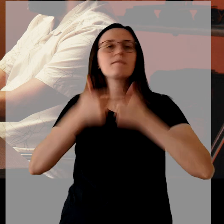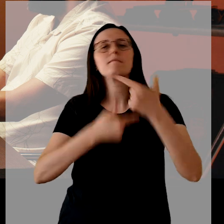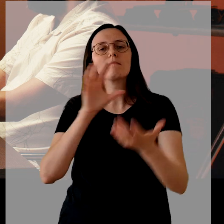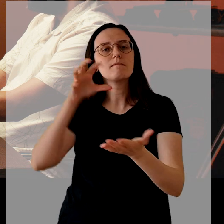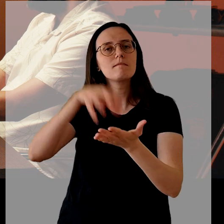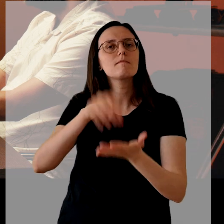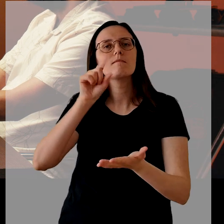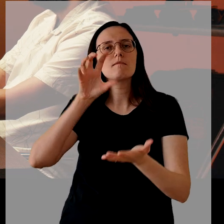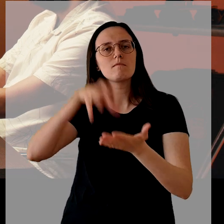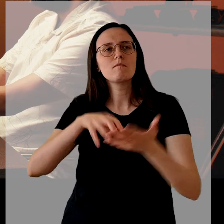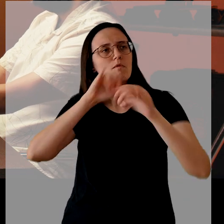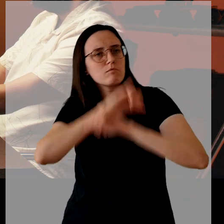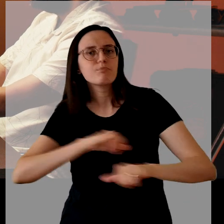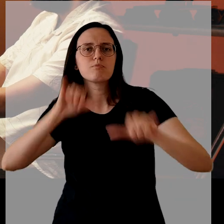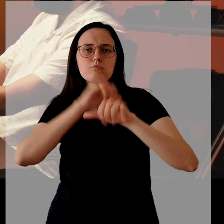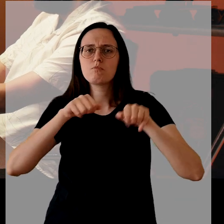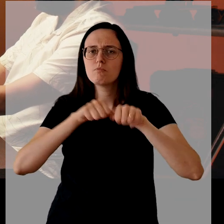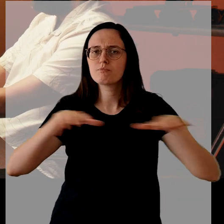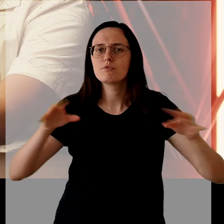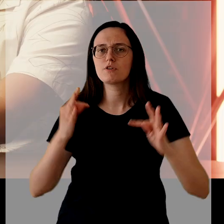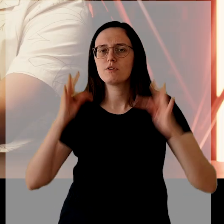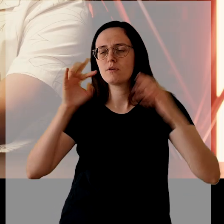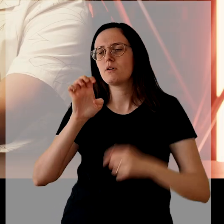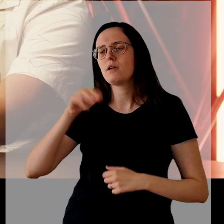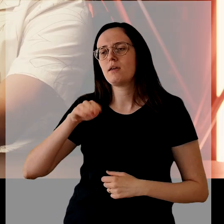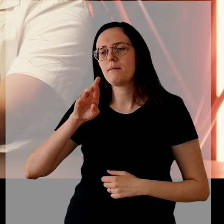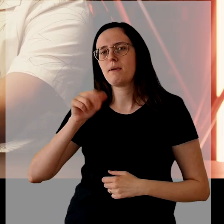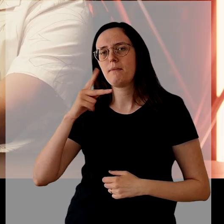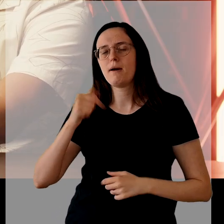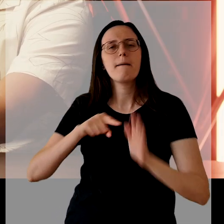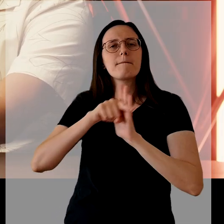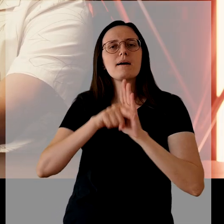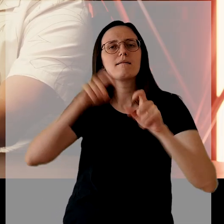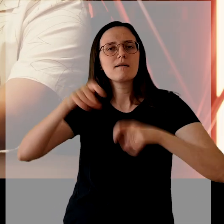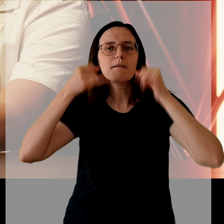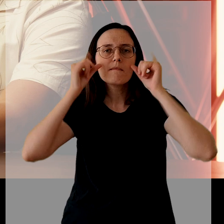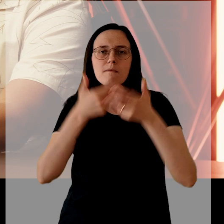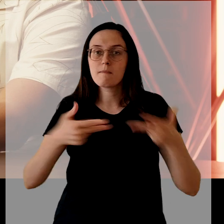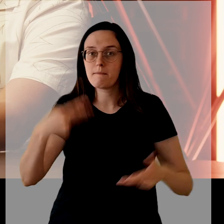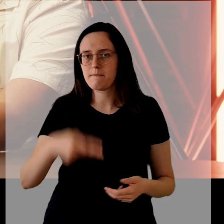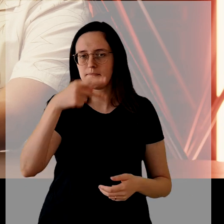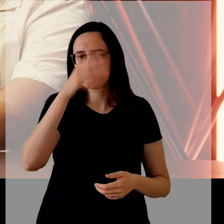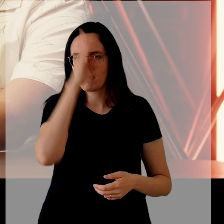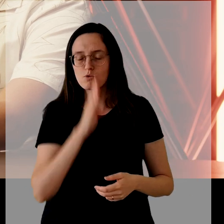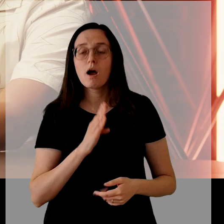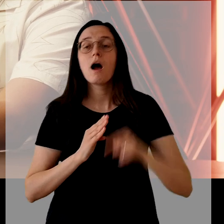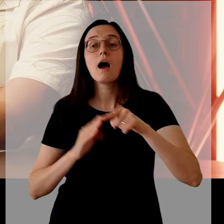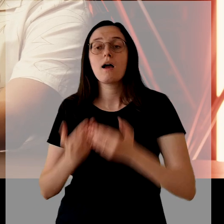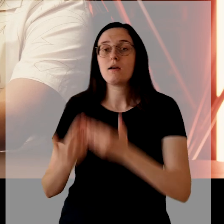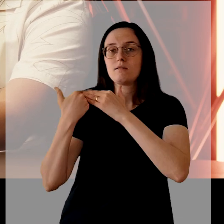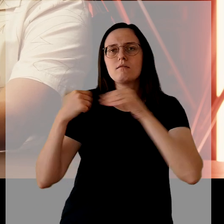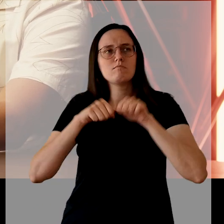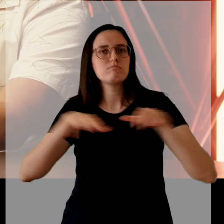num setor que chamava de setor de difusão de tecnologia na Embrapa, na empresa de pesquisa agropecuária no Brasil. E ele era responsável pela